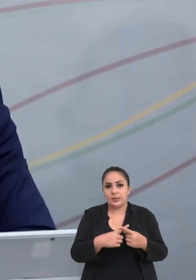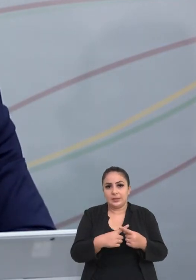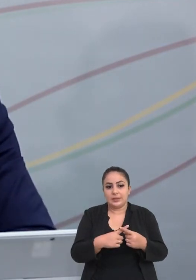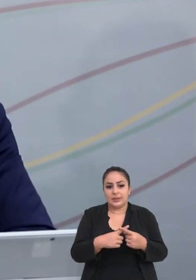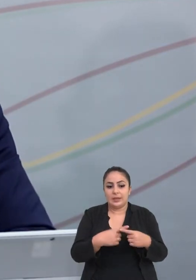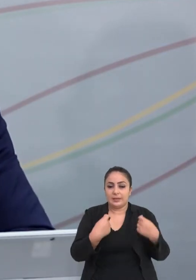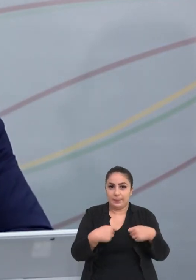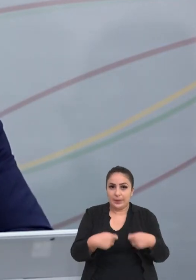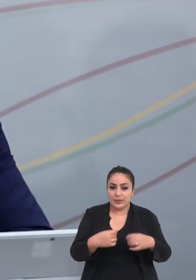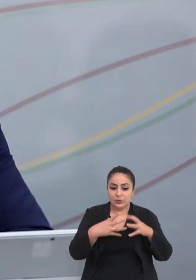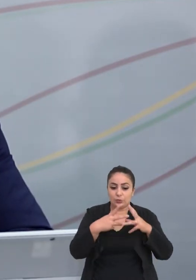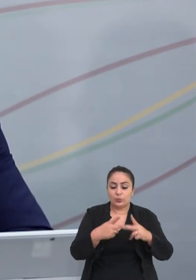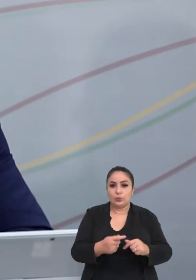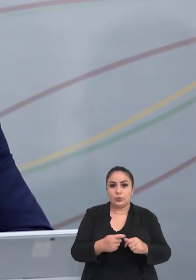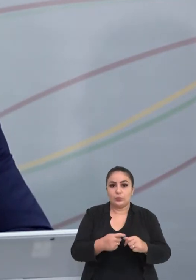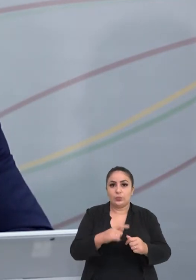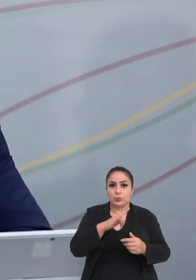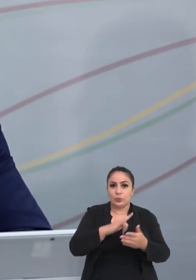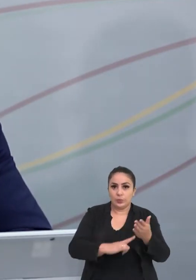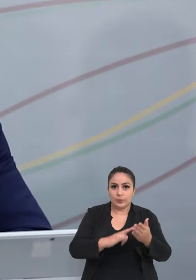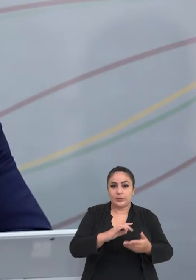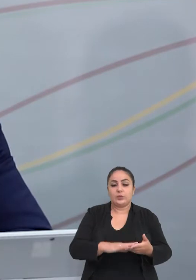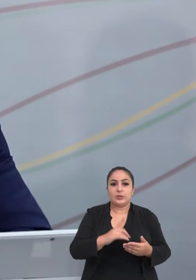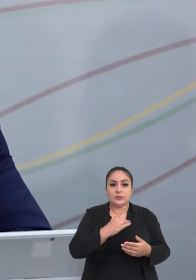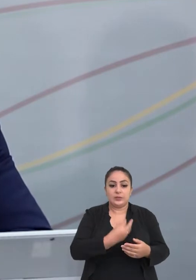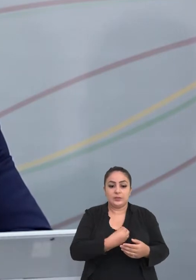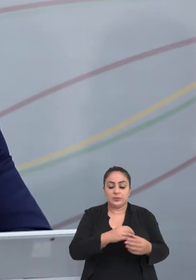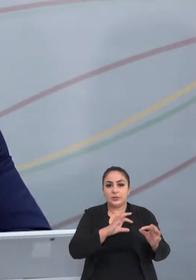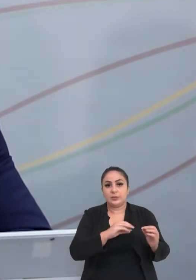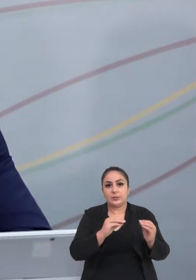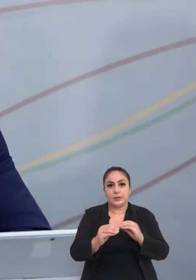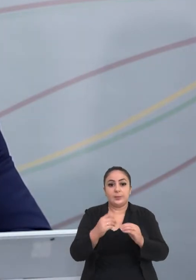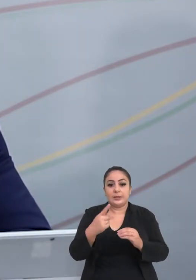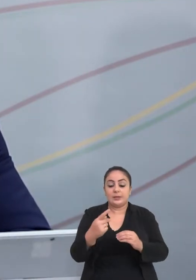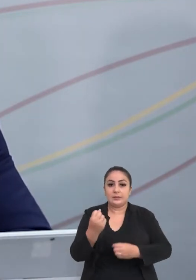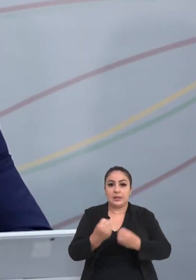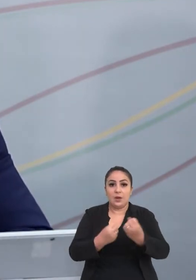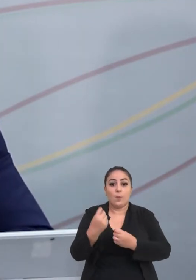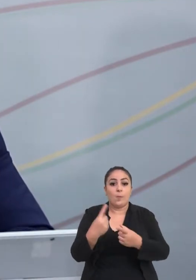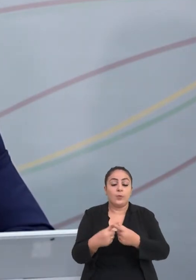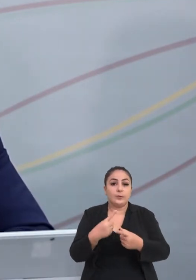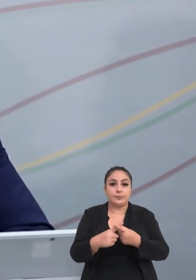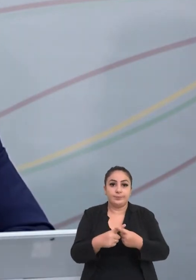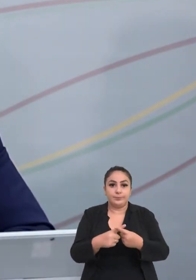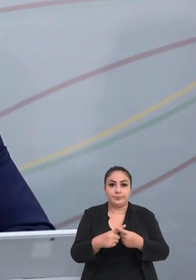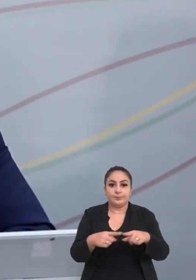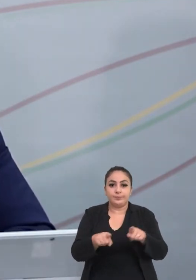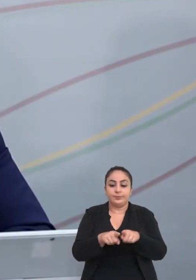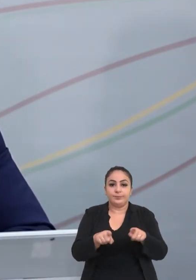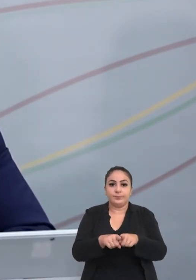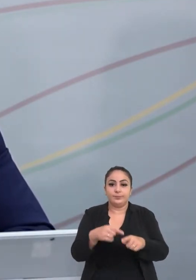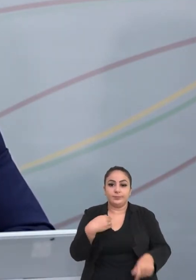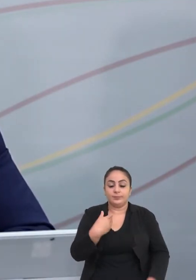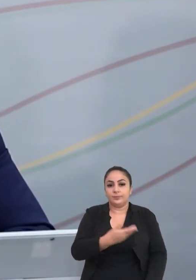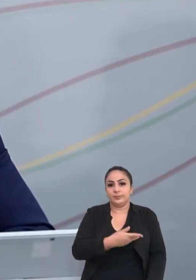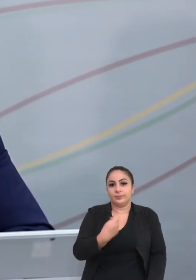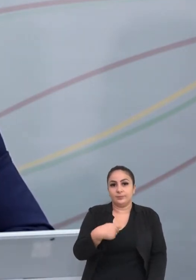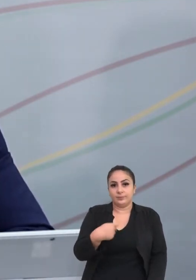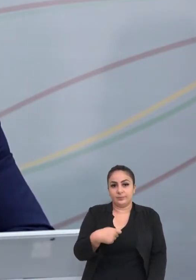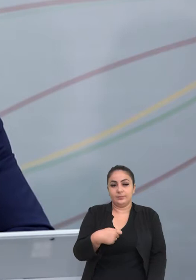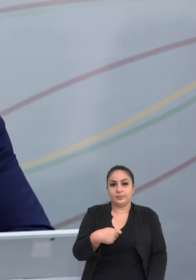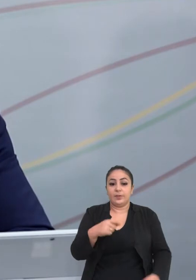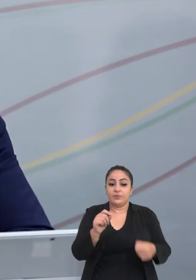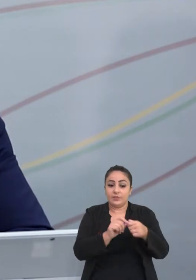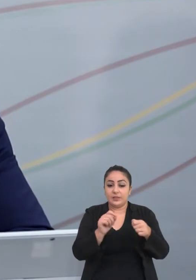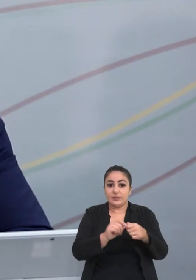que é demandado um documento que seja portado por esses veículos? E por que nós temos